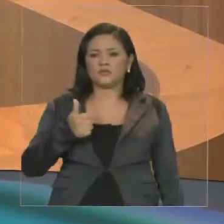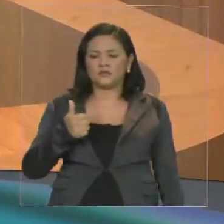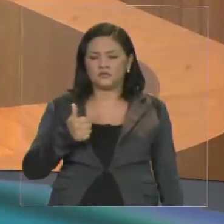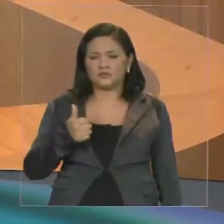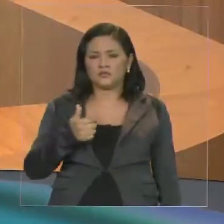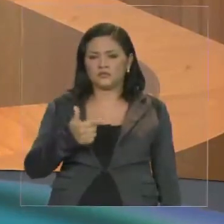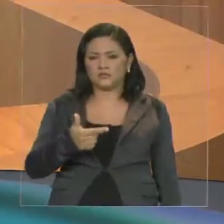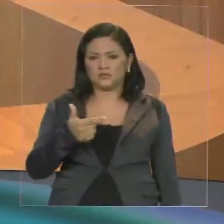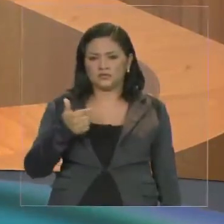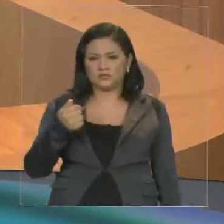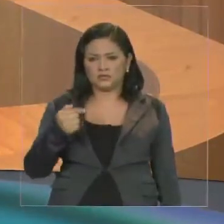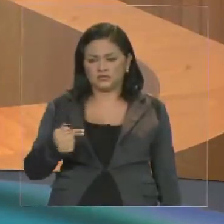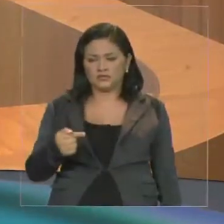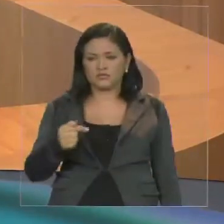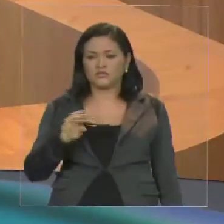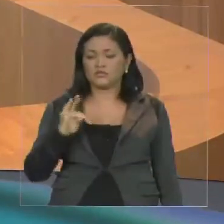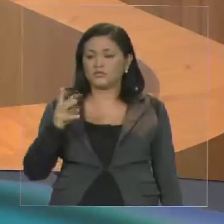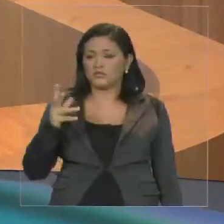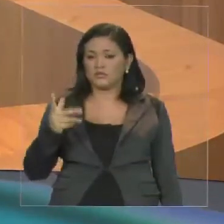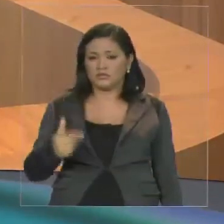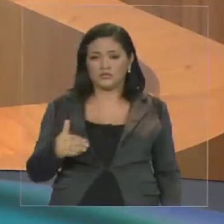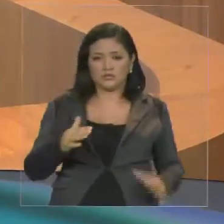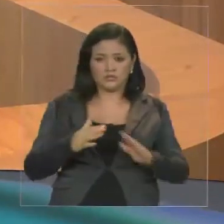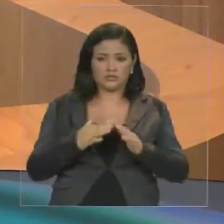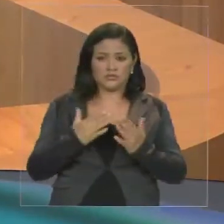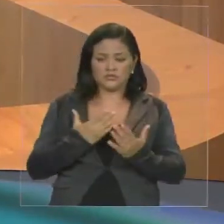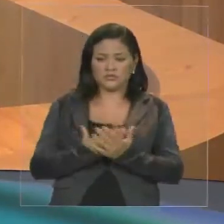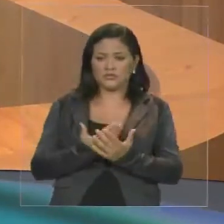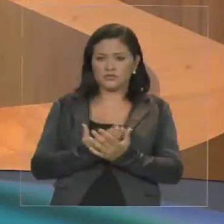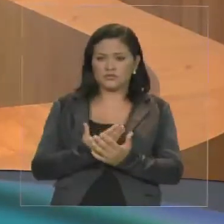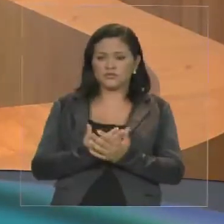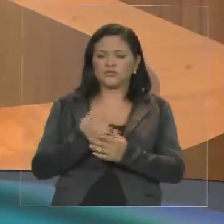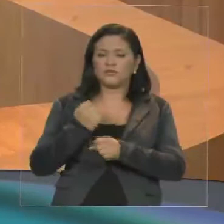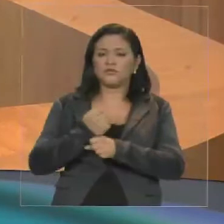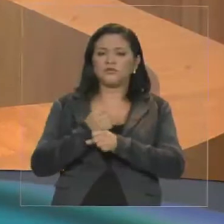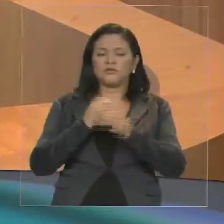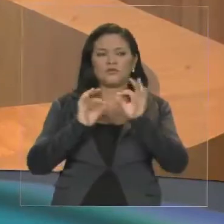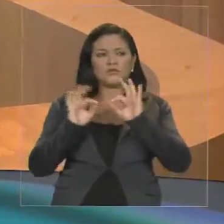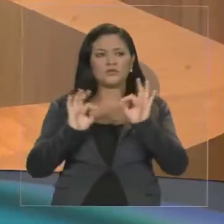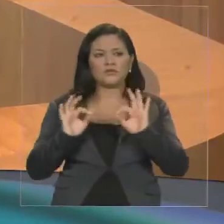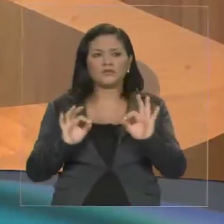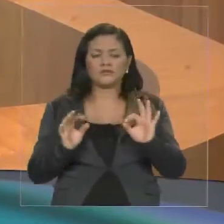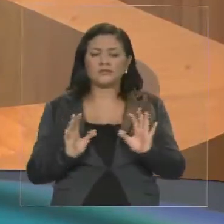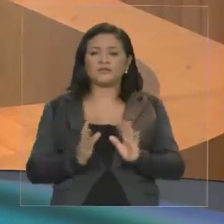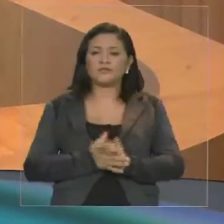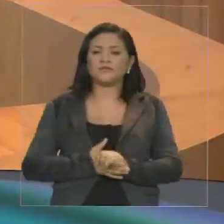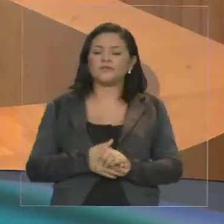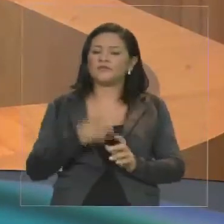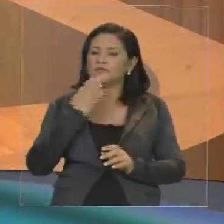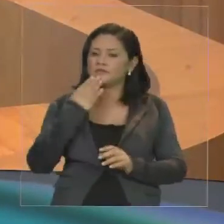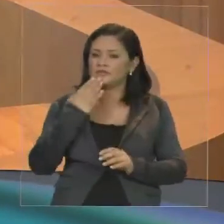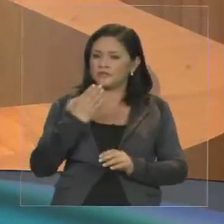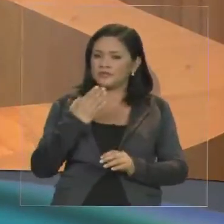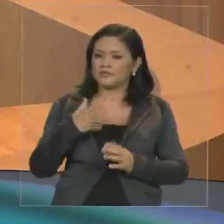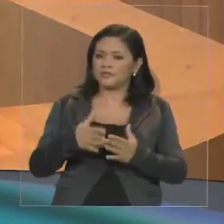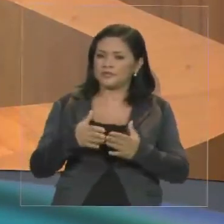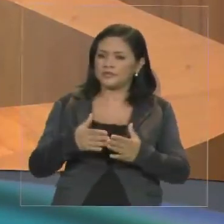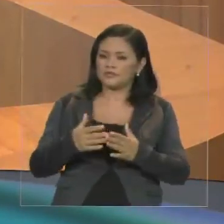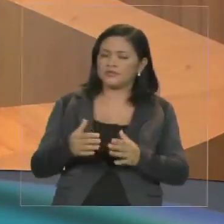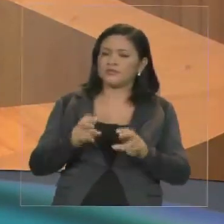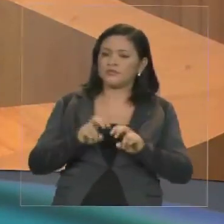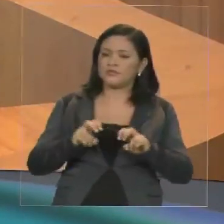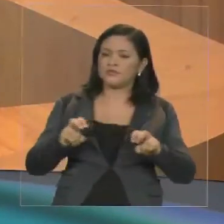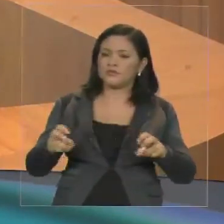as escolas estarão recuperadas. Então fizemos inclusive o requerimento contamos com a colaboração da mesa para aprovação